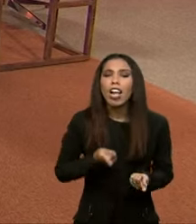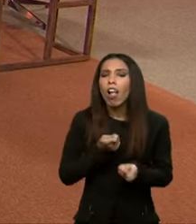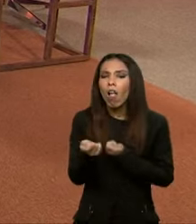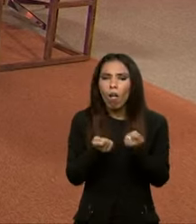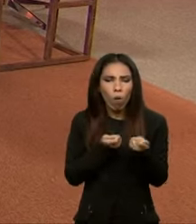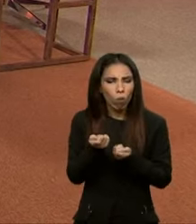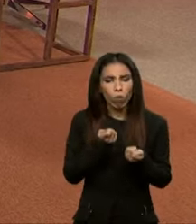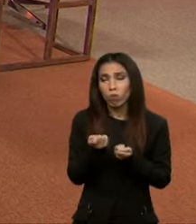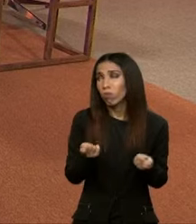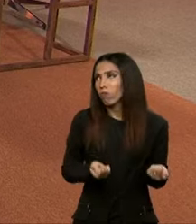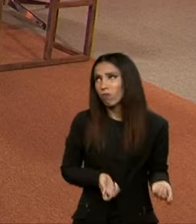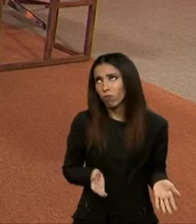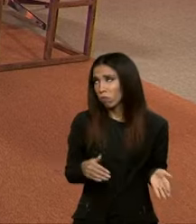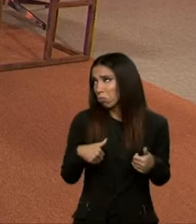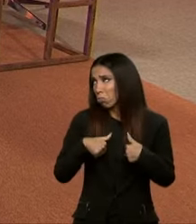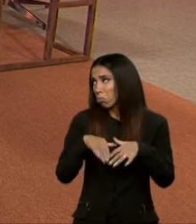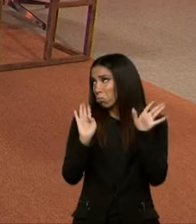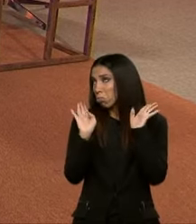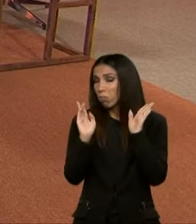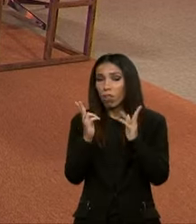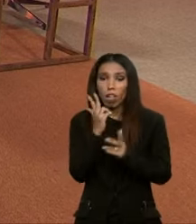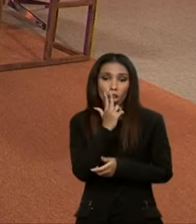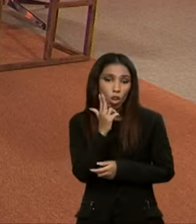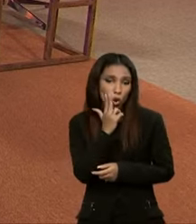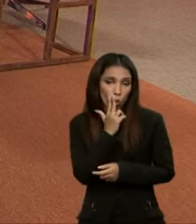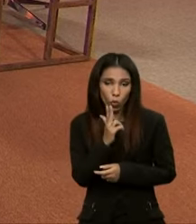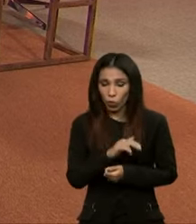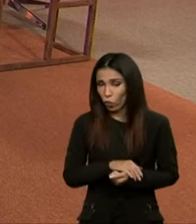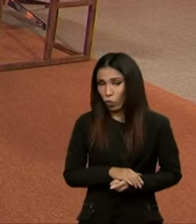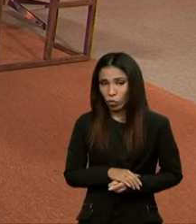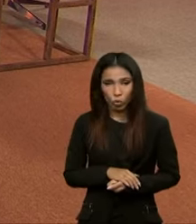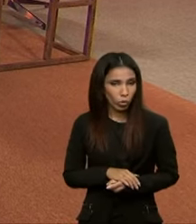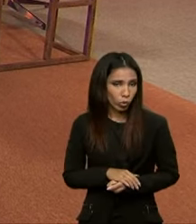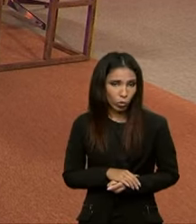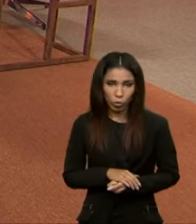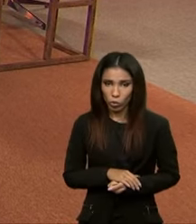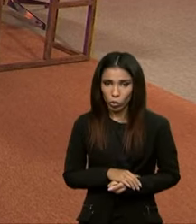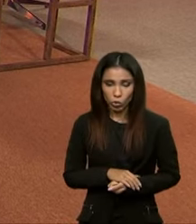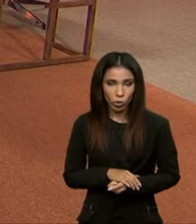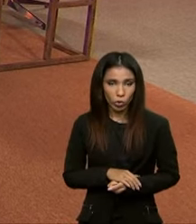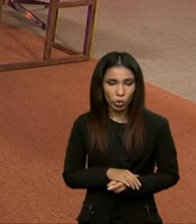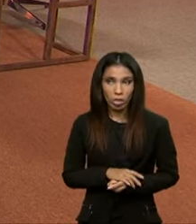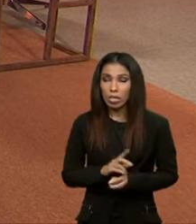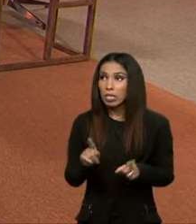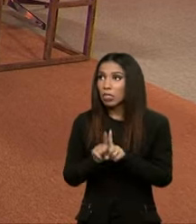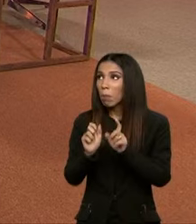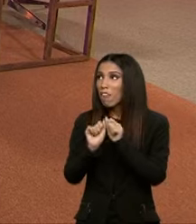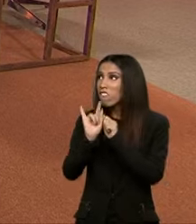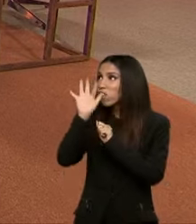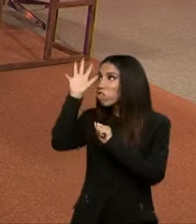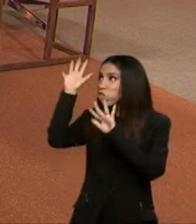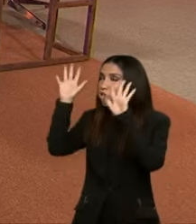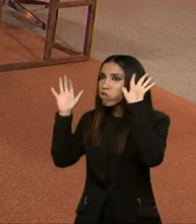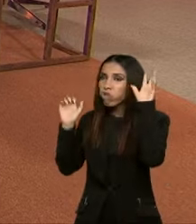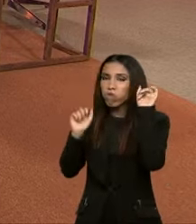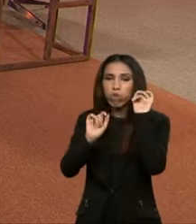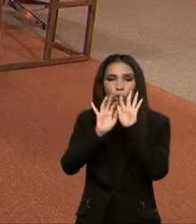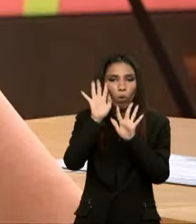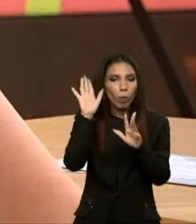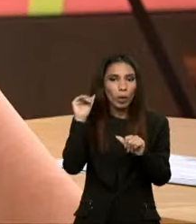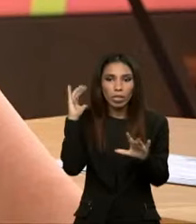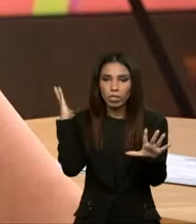Dane-se, não seguro isso, mas eu não fumo. Ah, muito bem. E assim, muito e eu fujo de fumaça, assim. Isso aí, garoto. Incenso